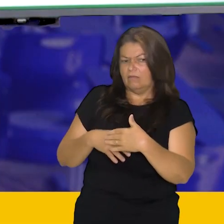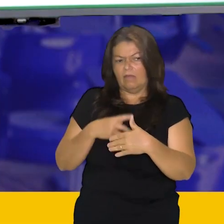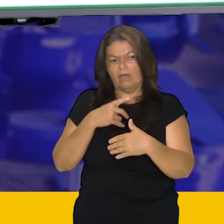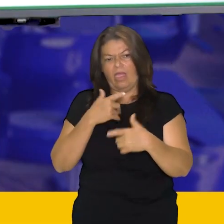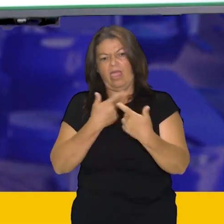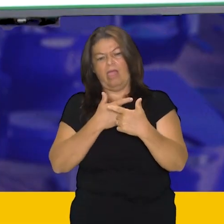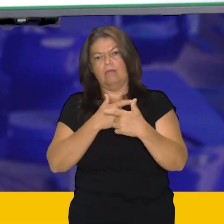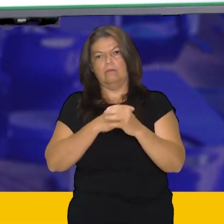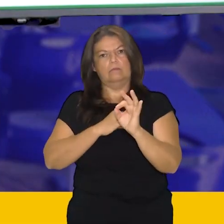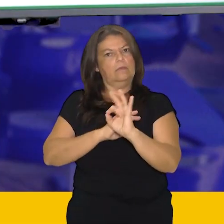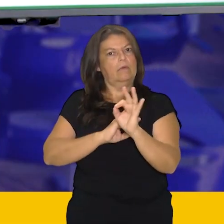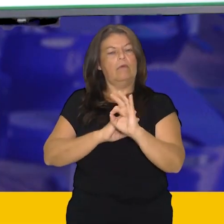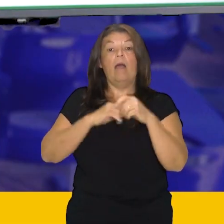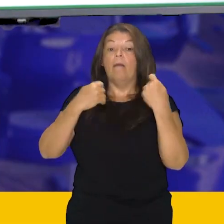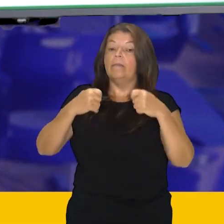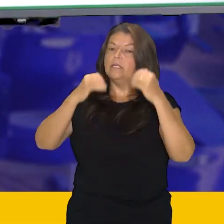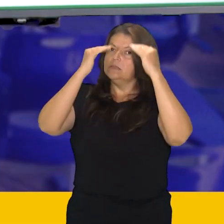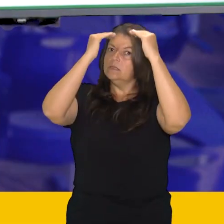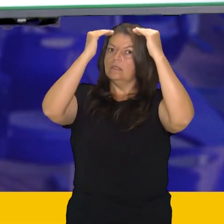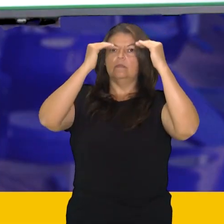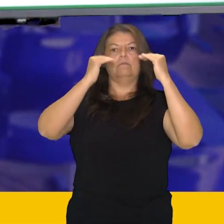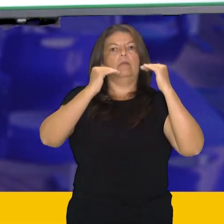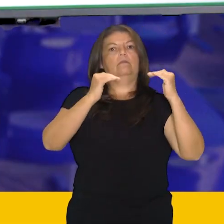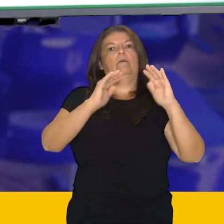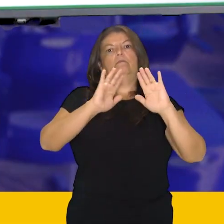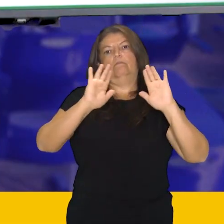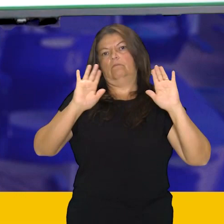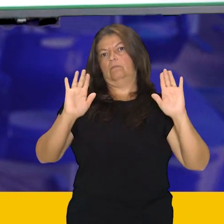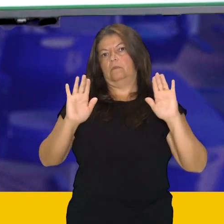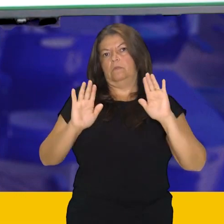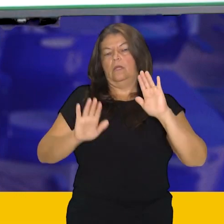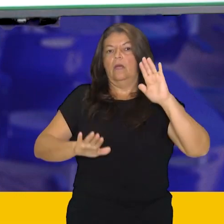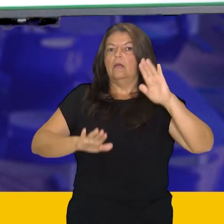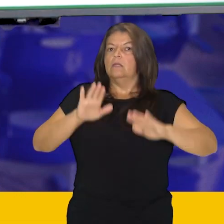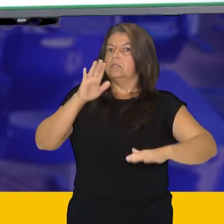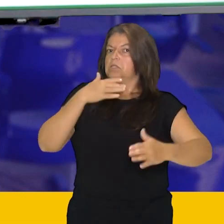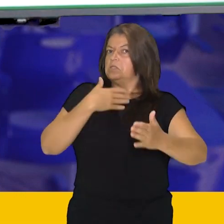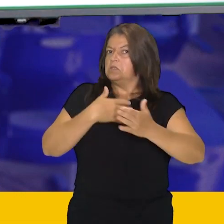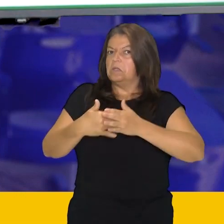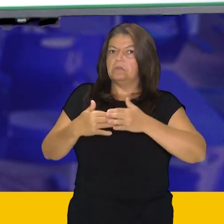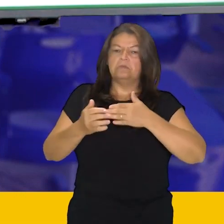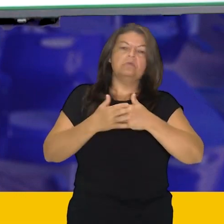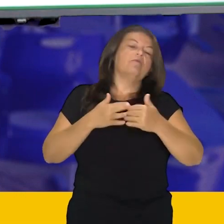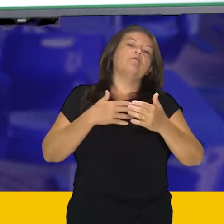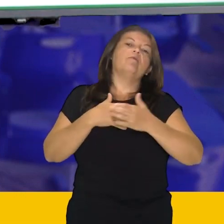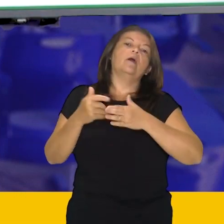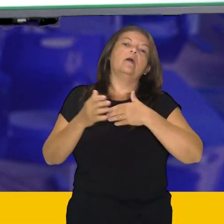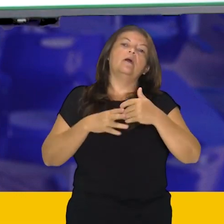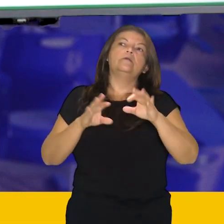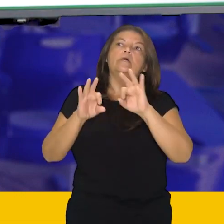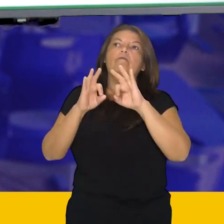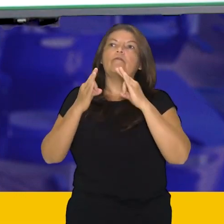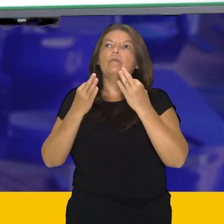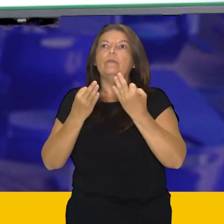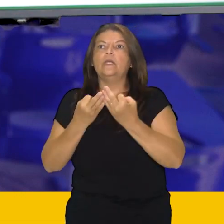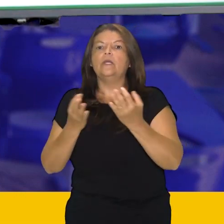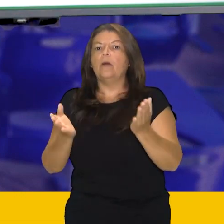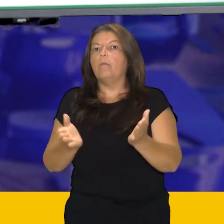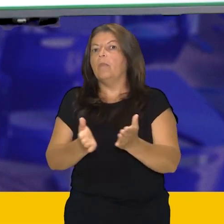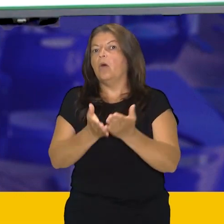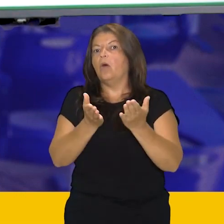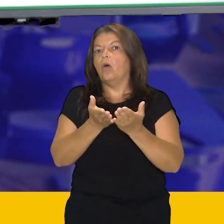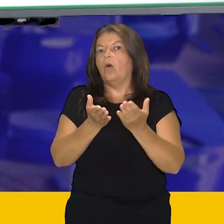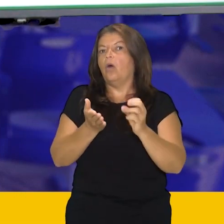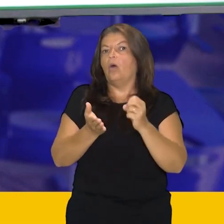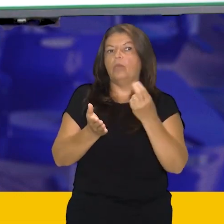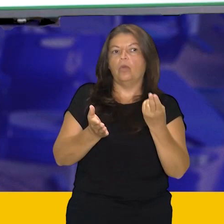pessoas independentemente de quem elas sejam, do dinheiro que elas tenham, da origem que elas tenham e principalmente